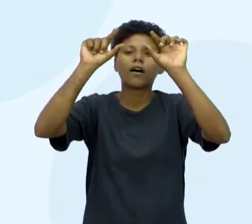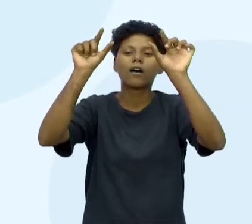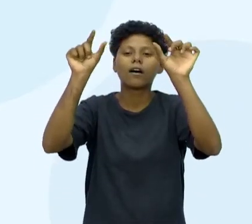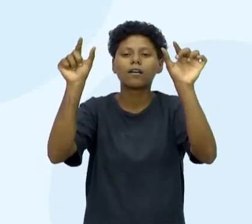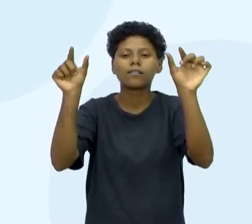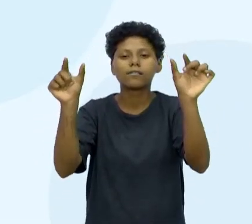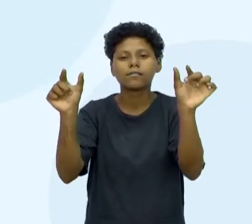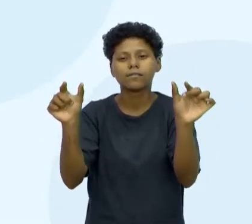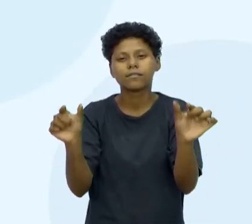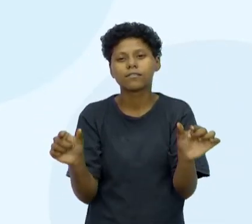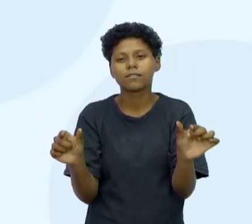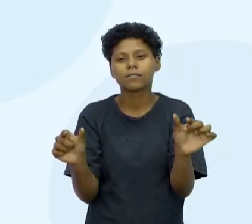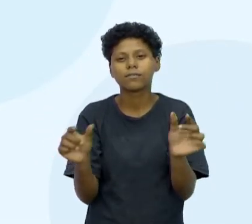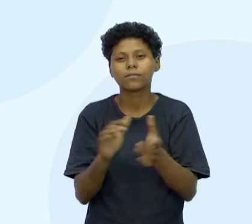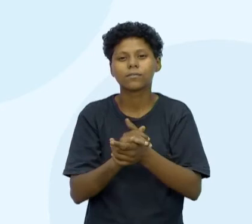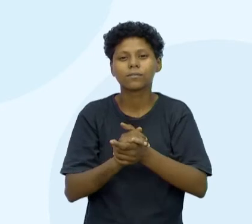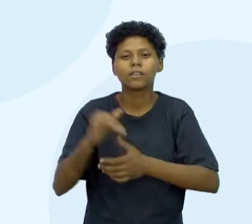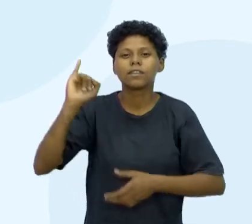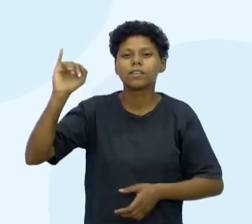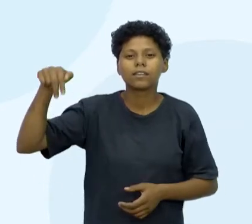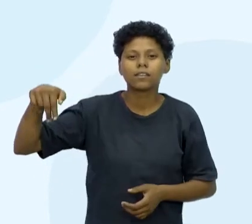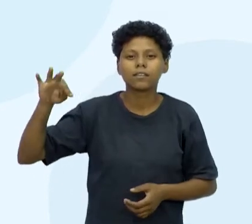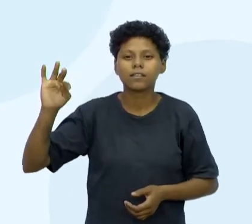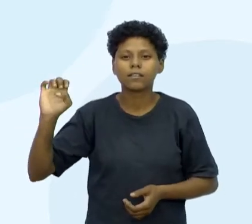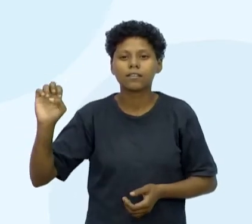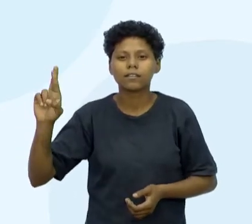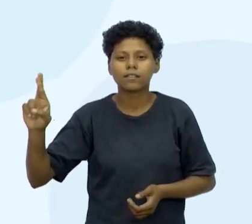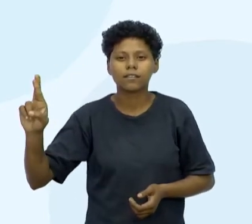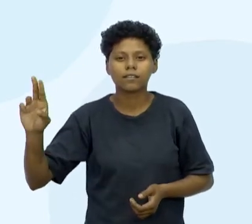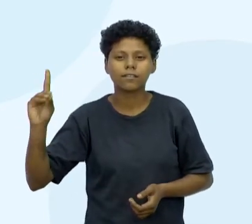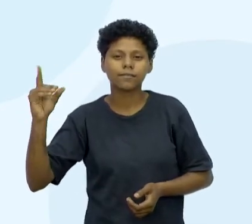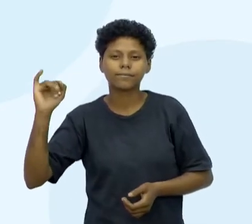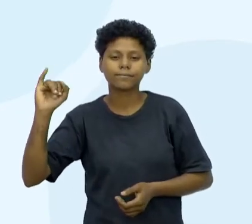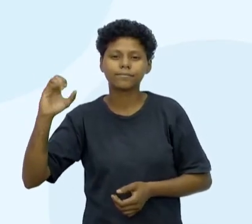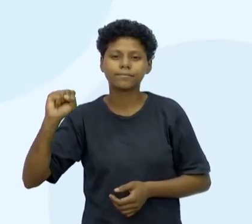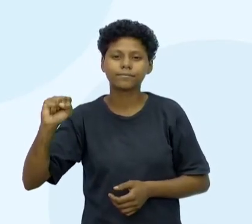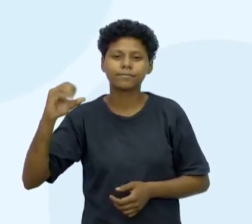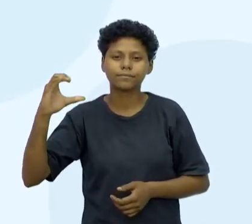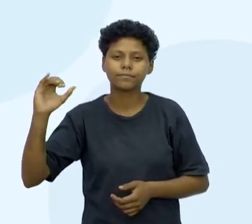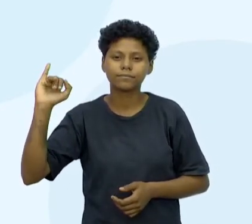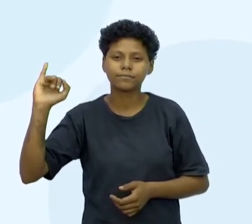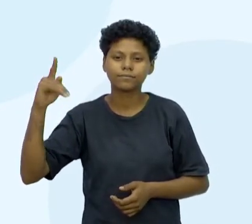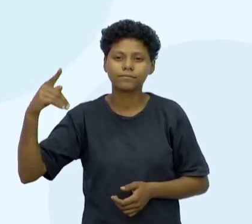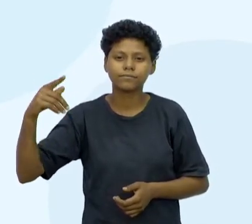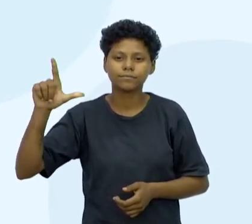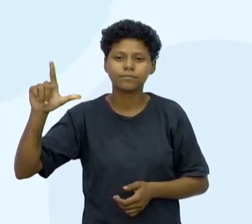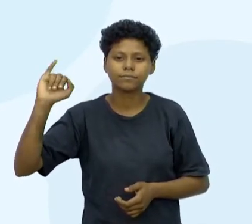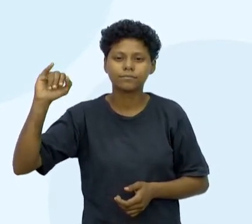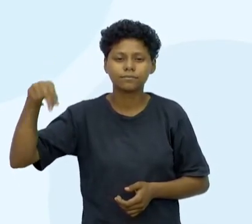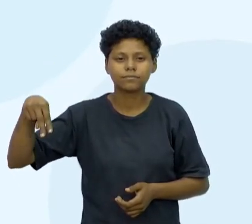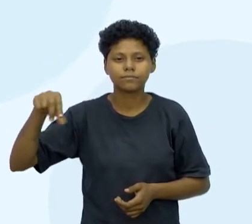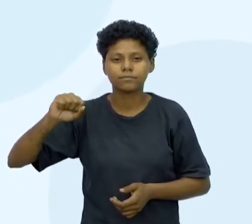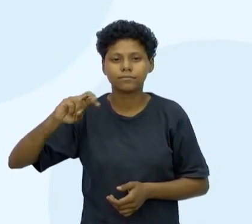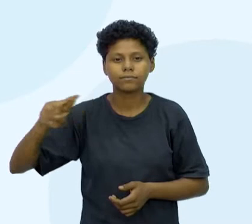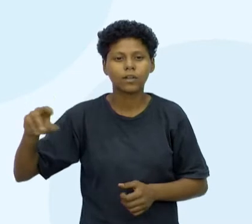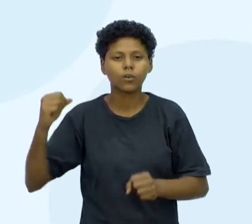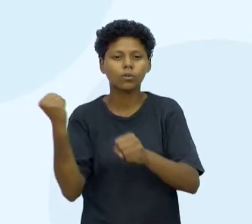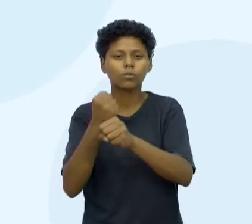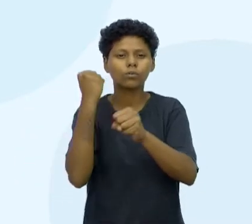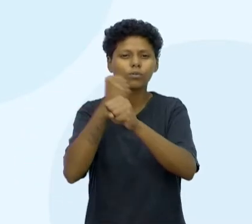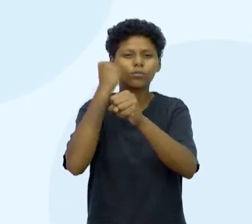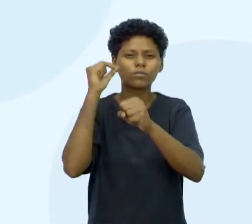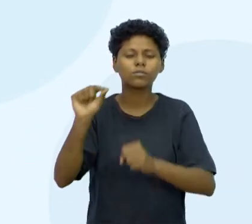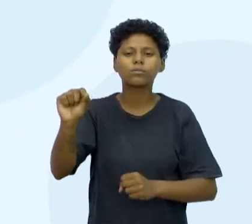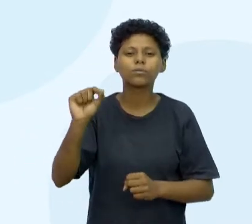uma interface entre física e literatura, ciência, poesia, usando o arco